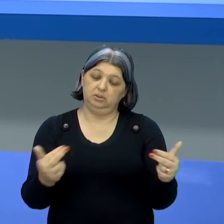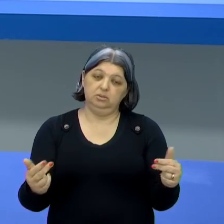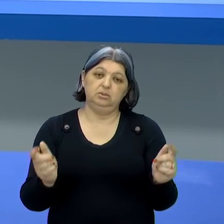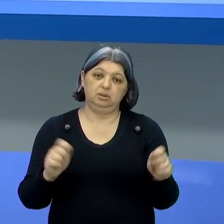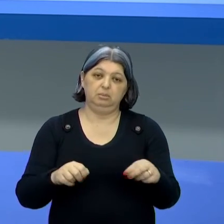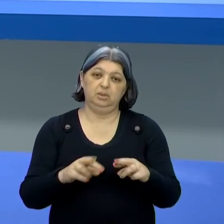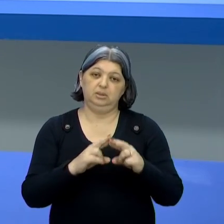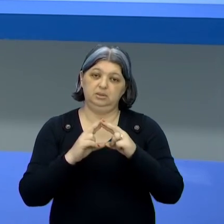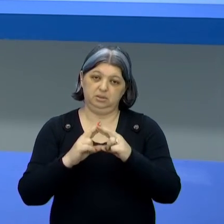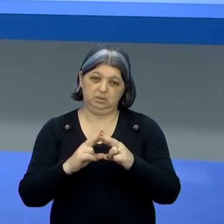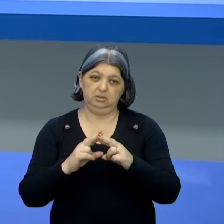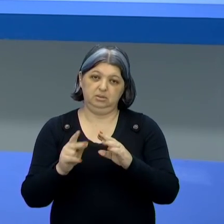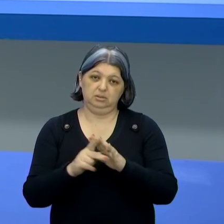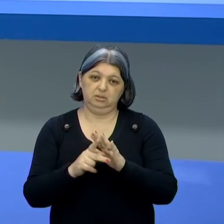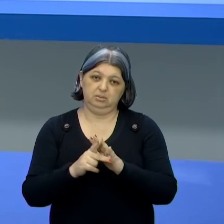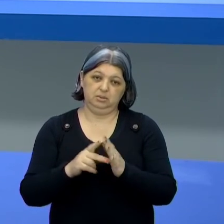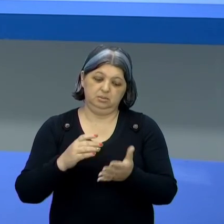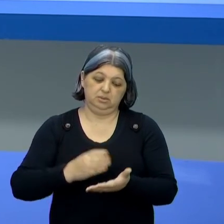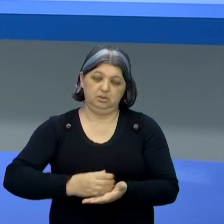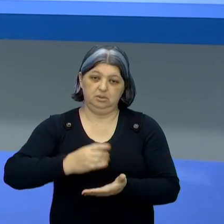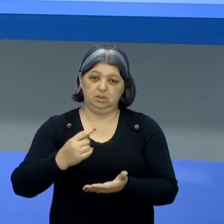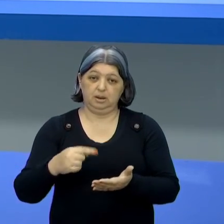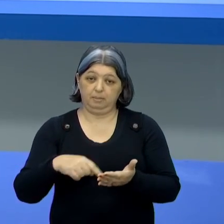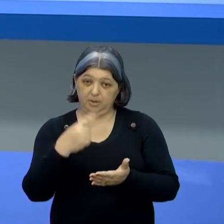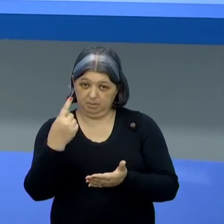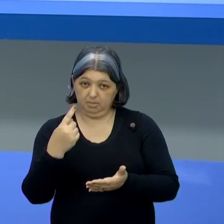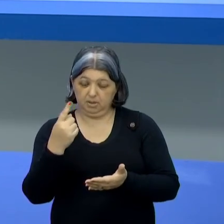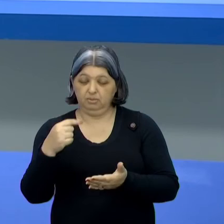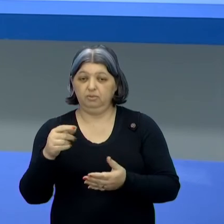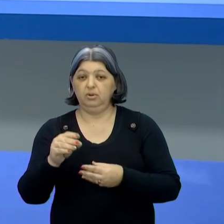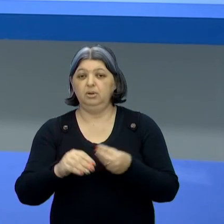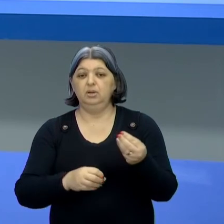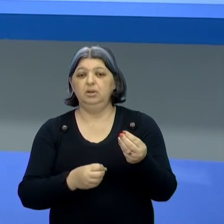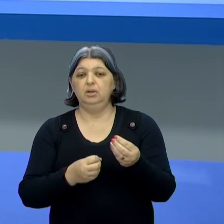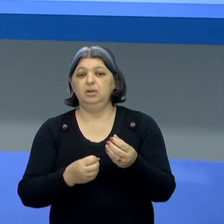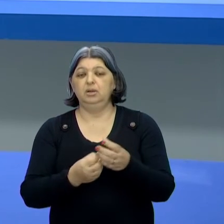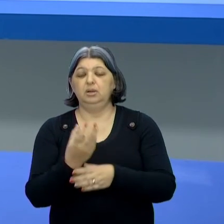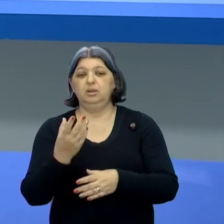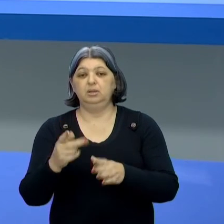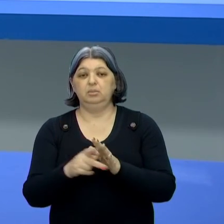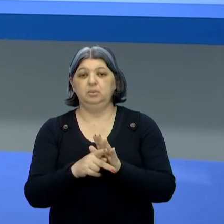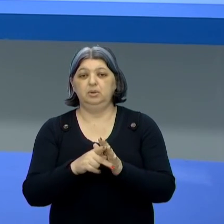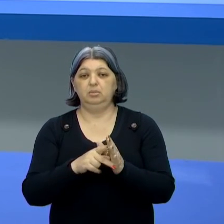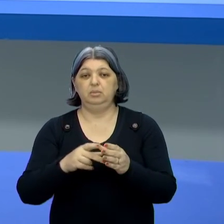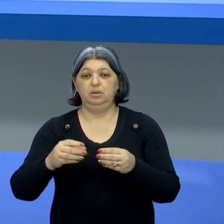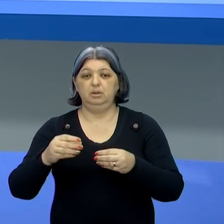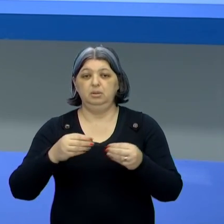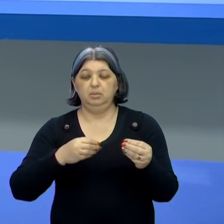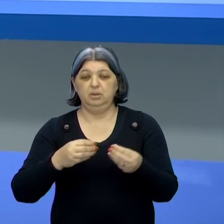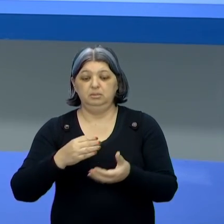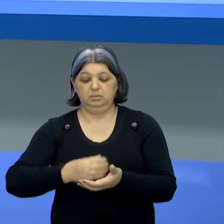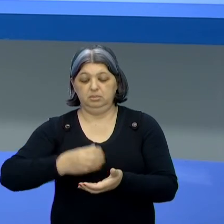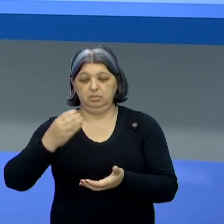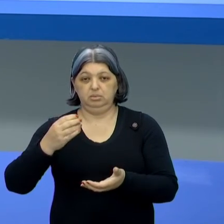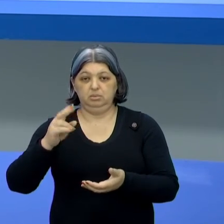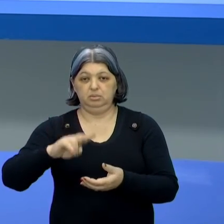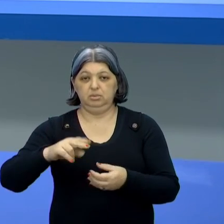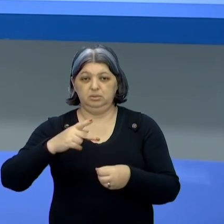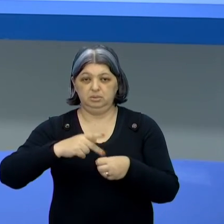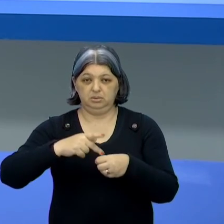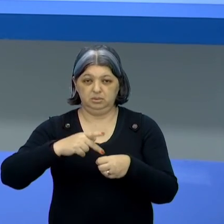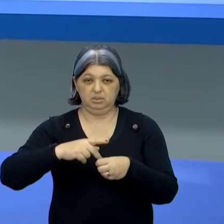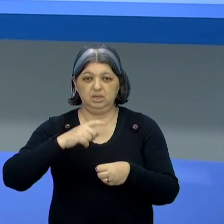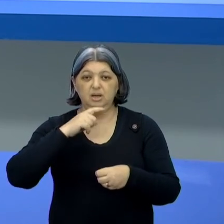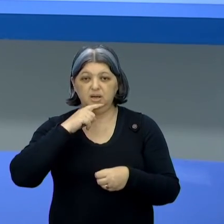de plástico foi feita com plástico vegetal, né? Até 70% ali dos produtos à base de petróleo, né, a